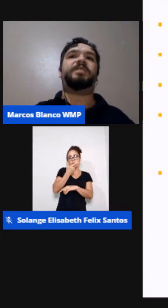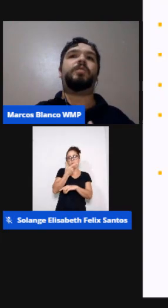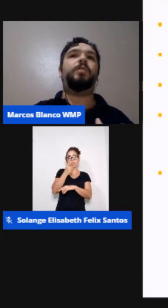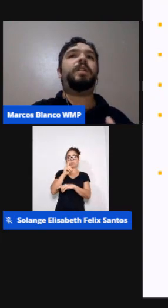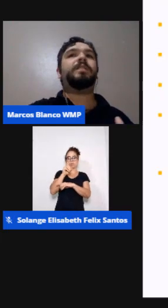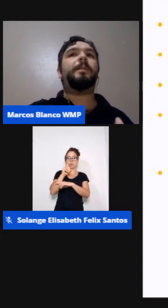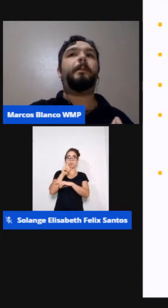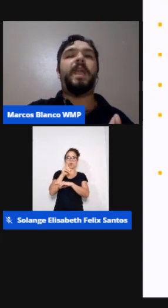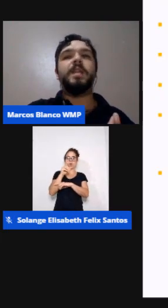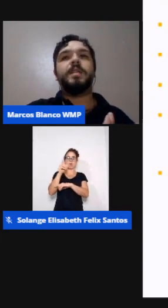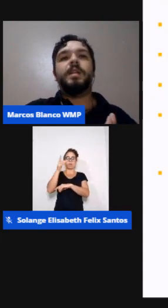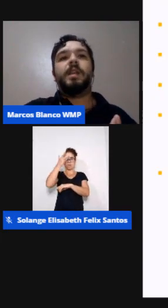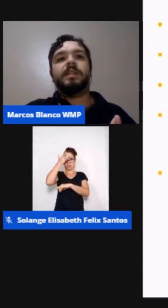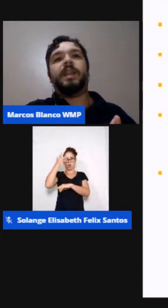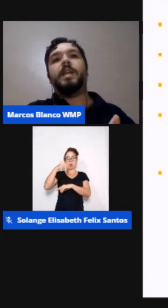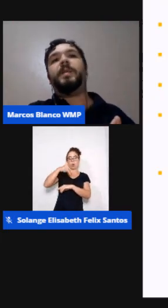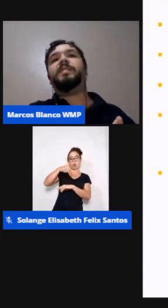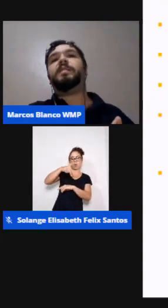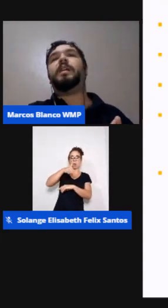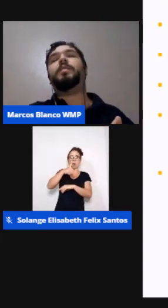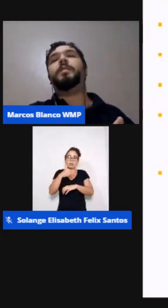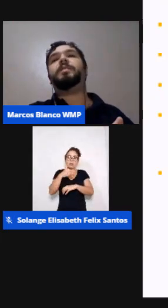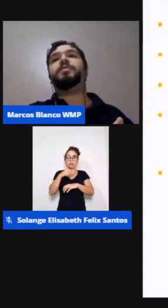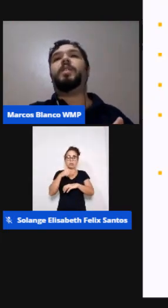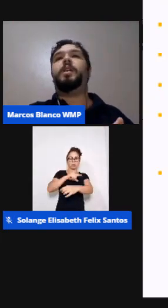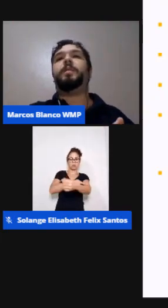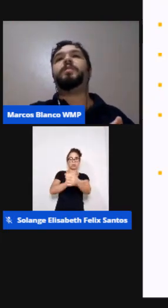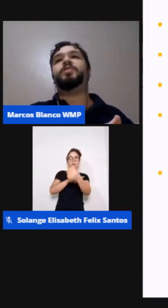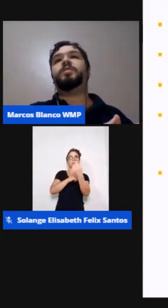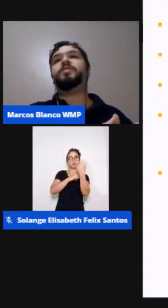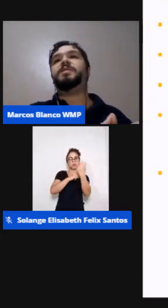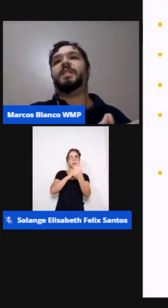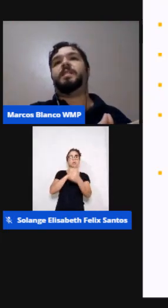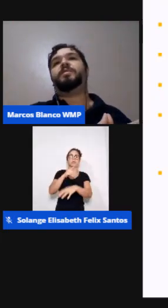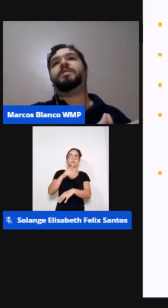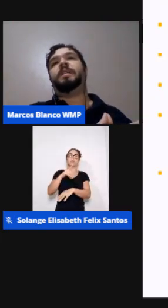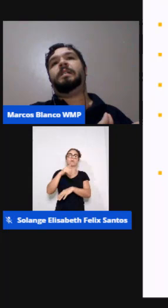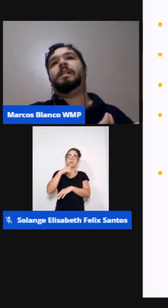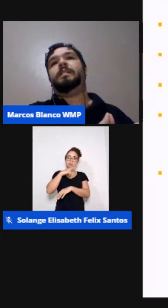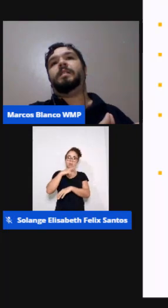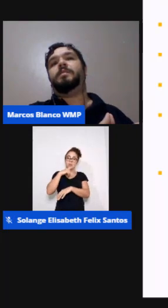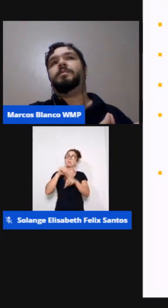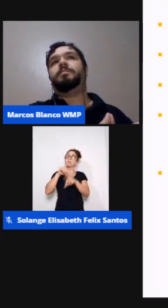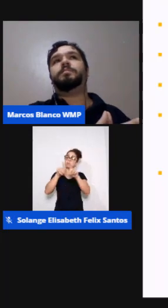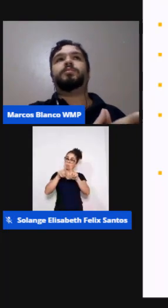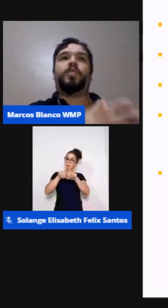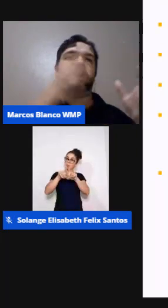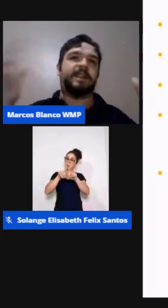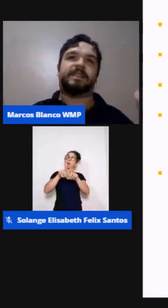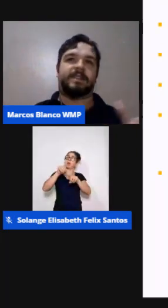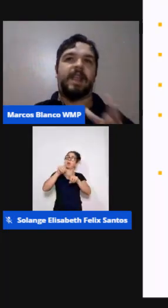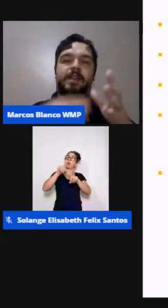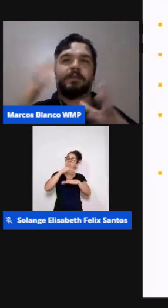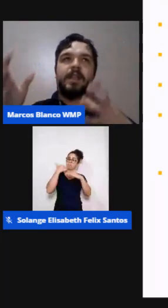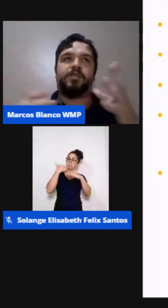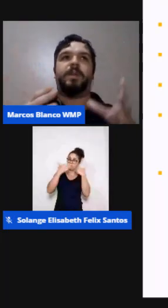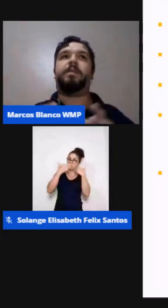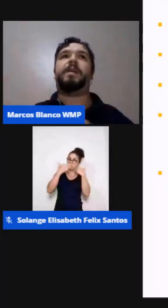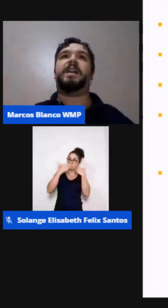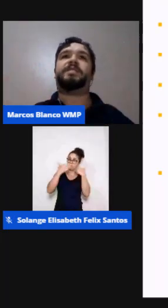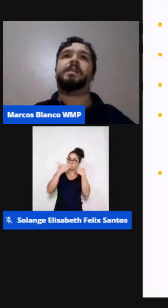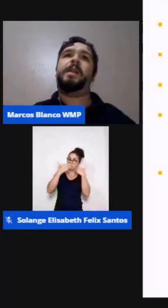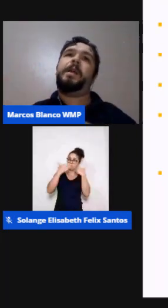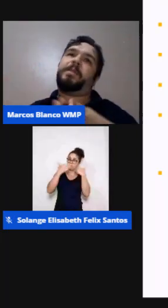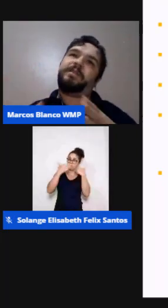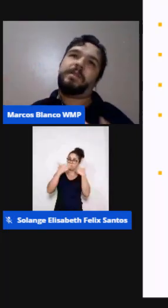que, infelizmente, a chikungunya também tem apresentado um aumento de óbitos nos últimos anos, né? Então, todas elas têm a